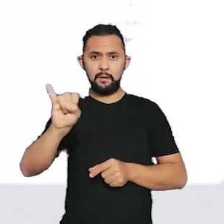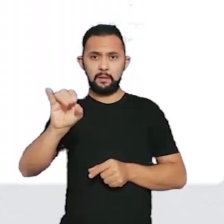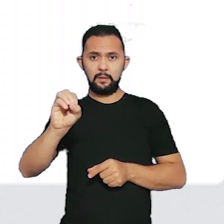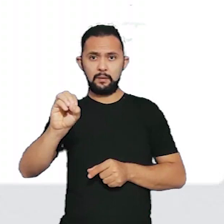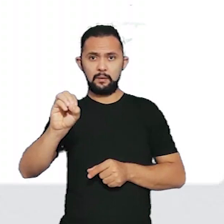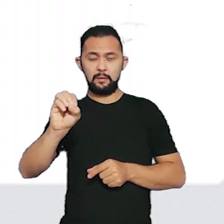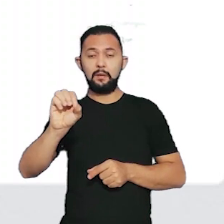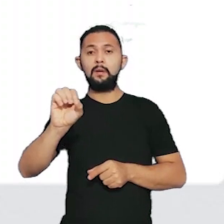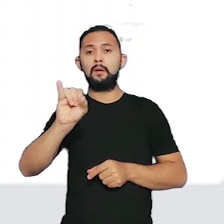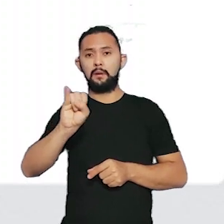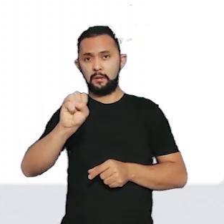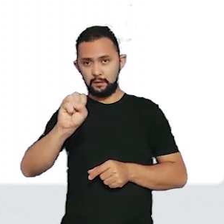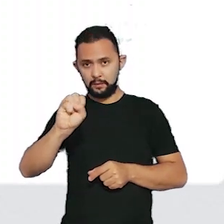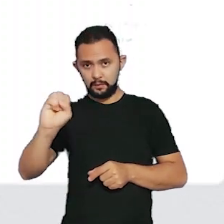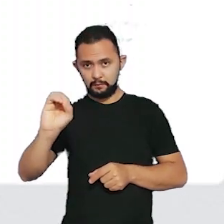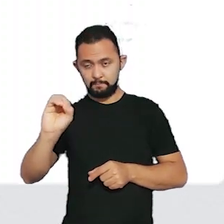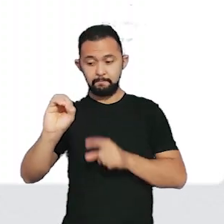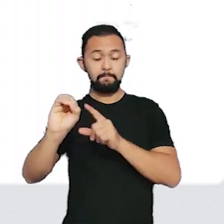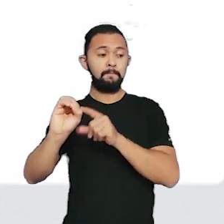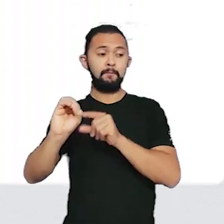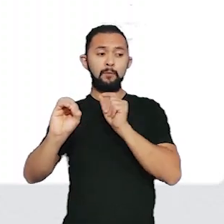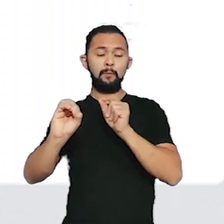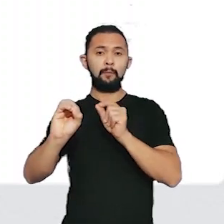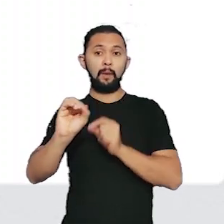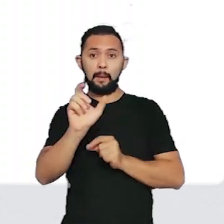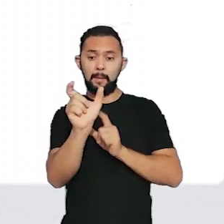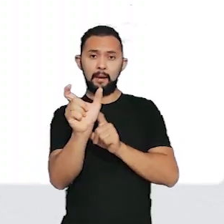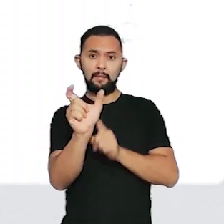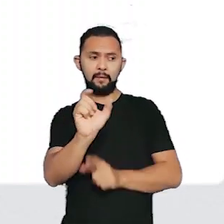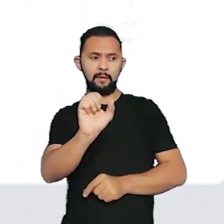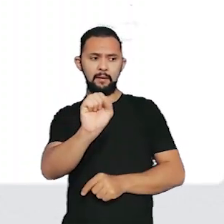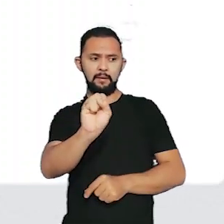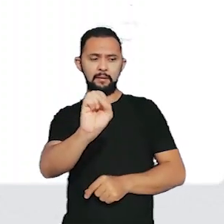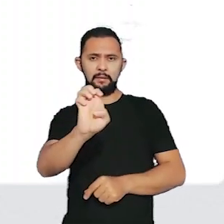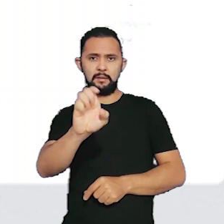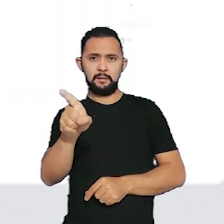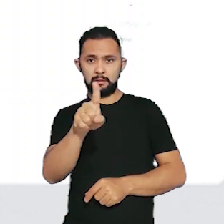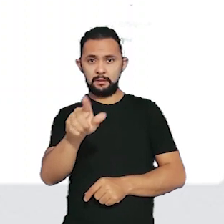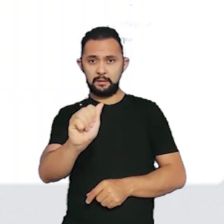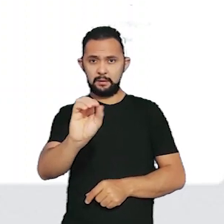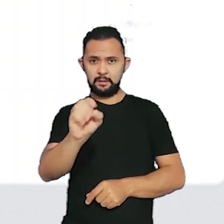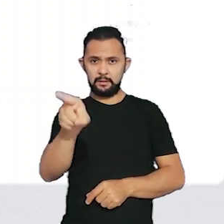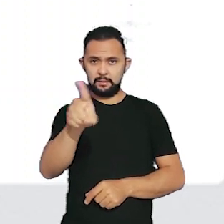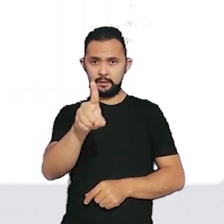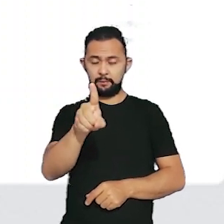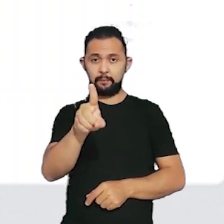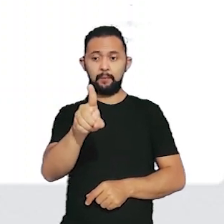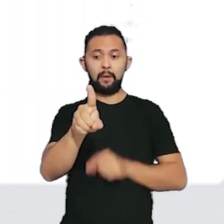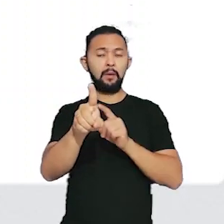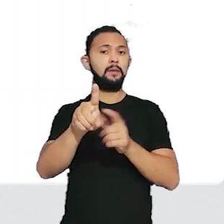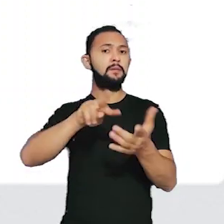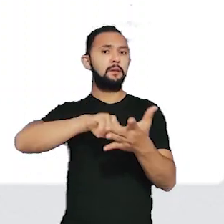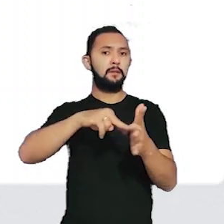um sezão, uma febre alta. Então, esse como aí trazendo uma ideia de comparação. Então, onde eu tenho